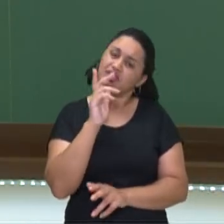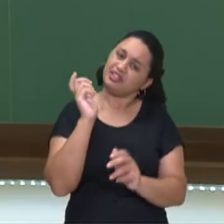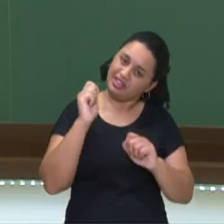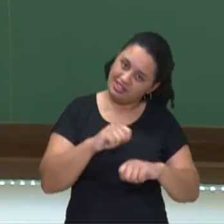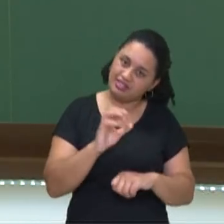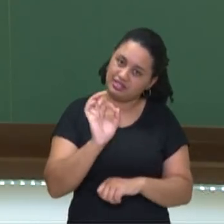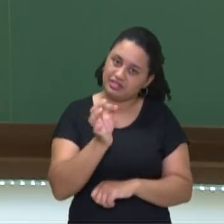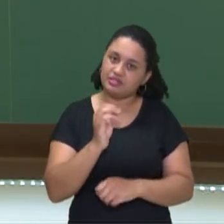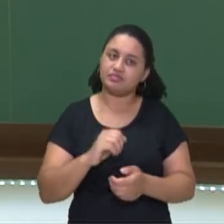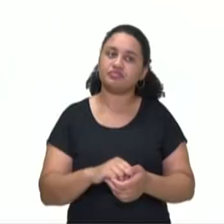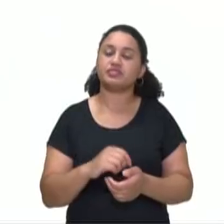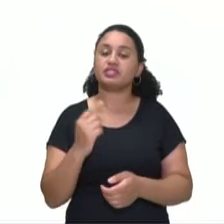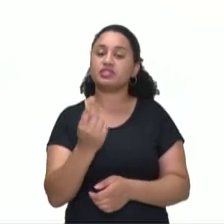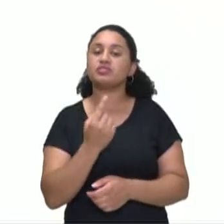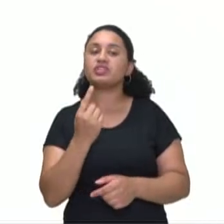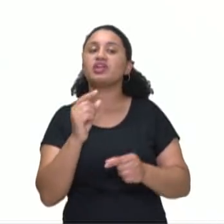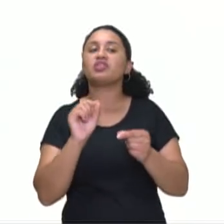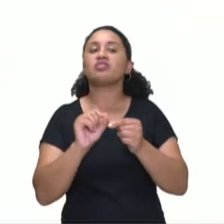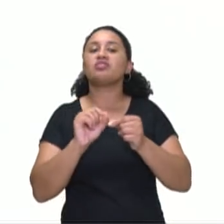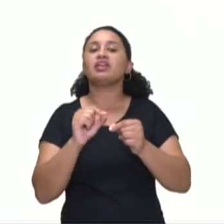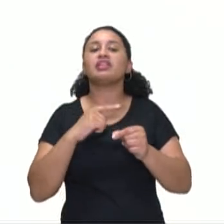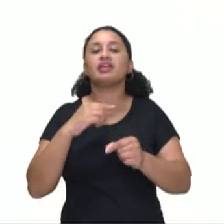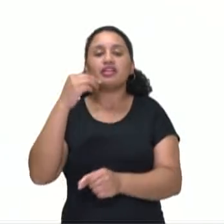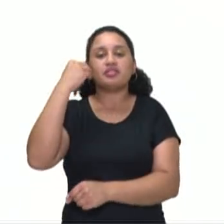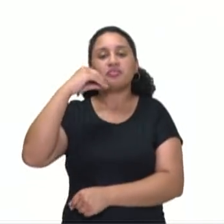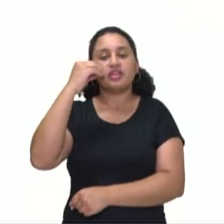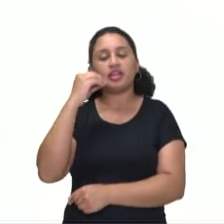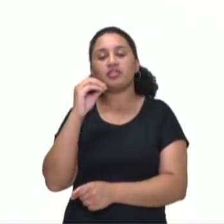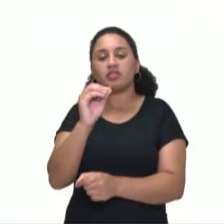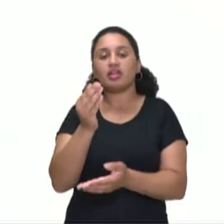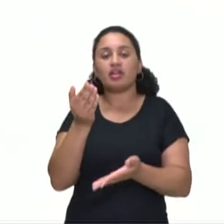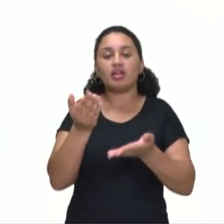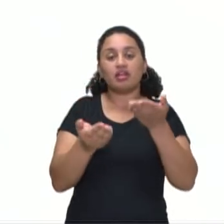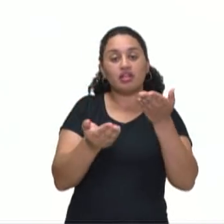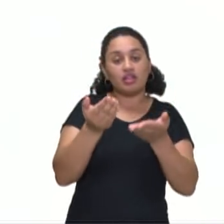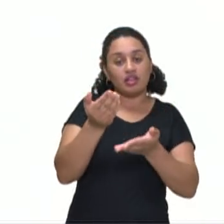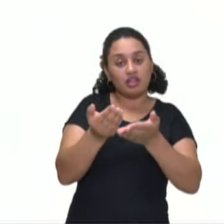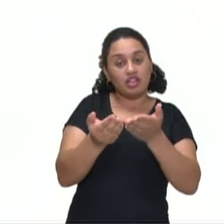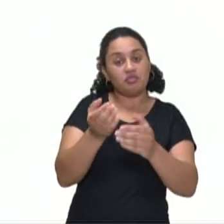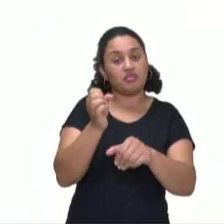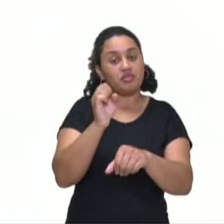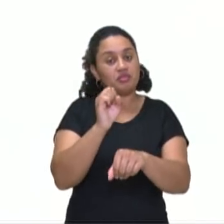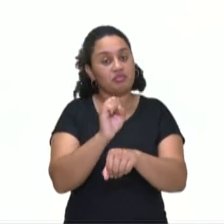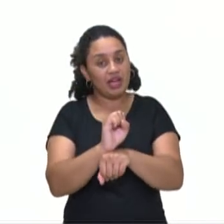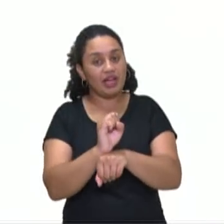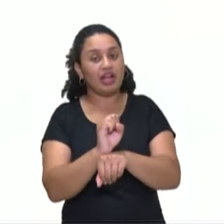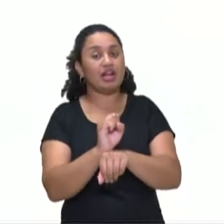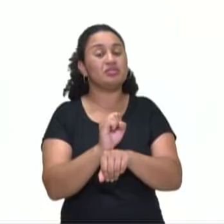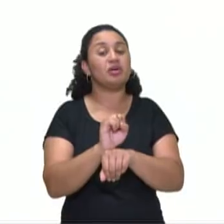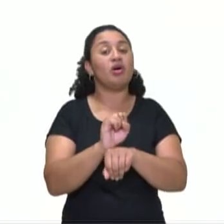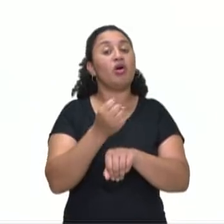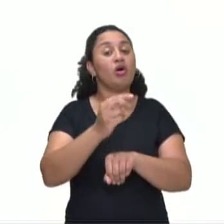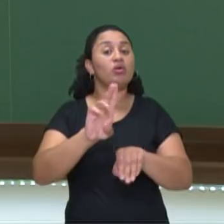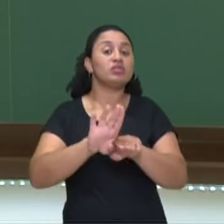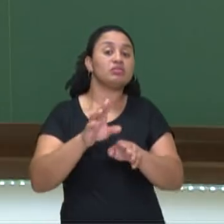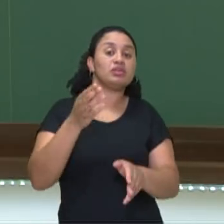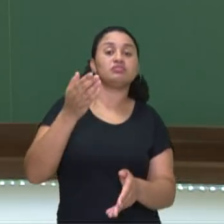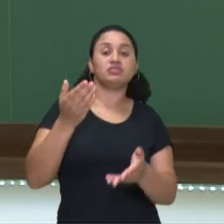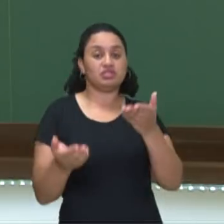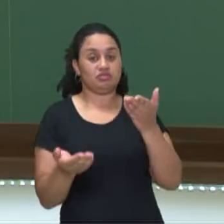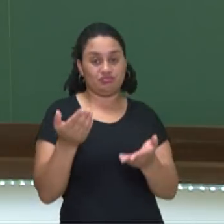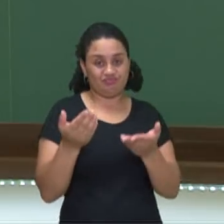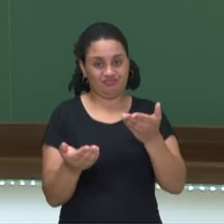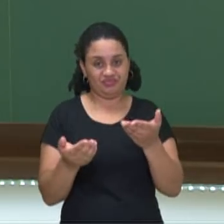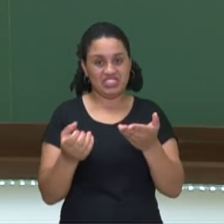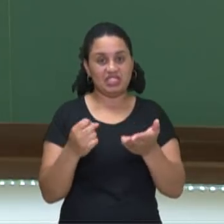né? Os giros trazem a experiência de equilíbrio estável e de desequilíbrio, né? Quando eu